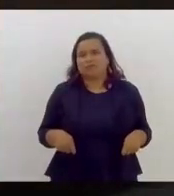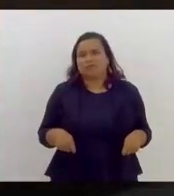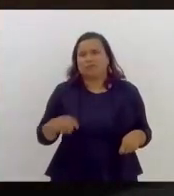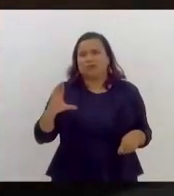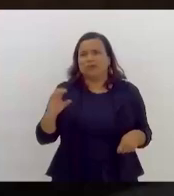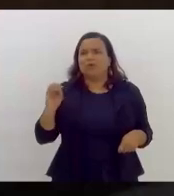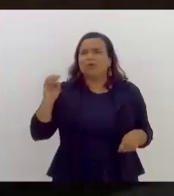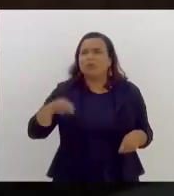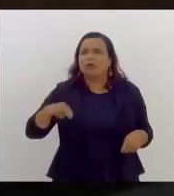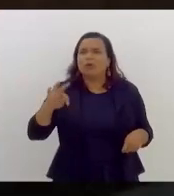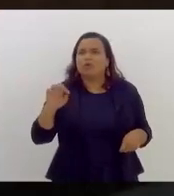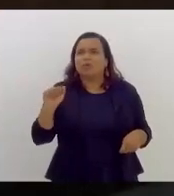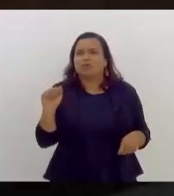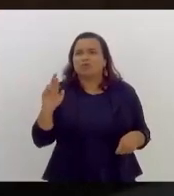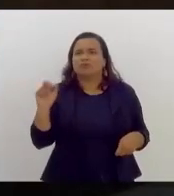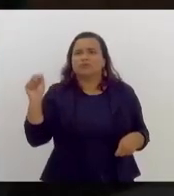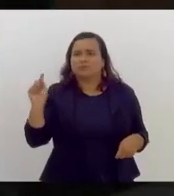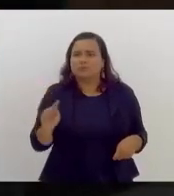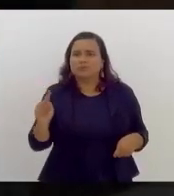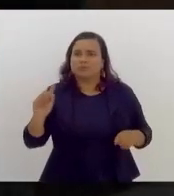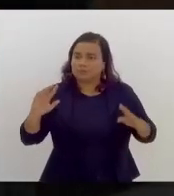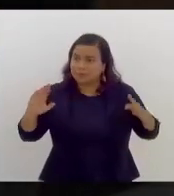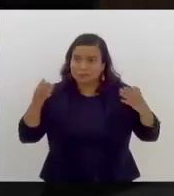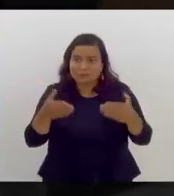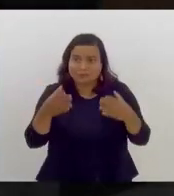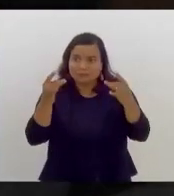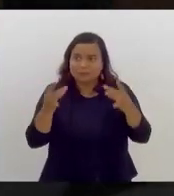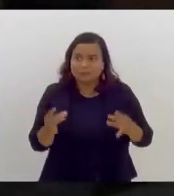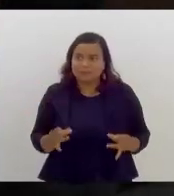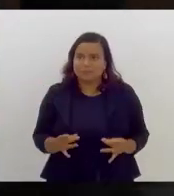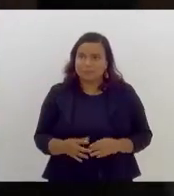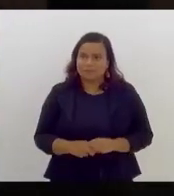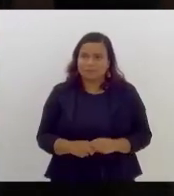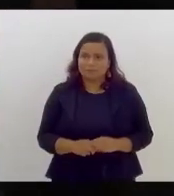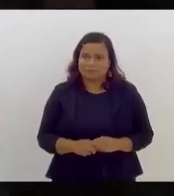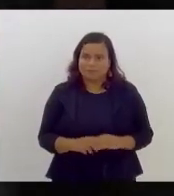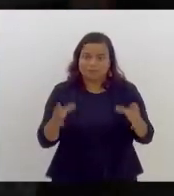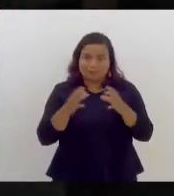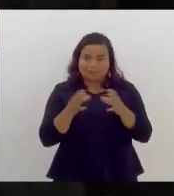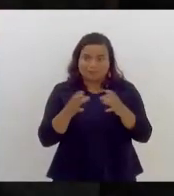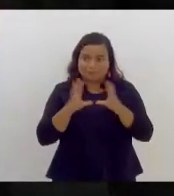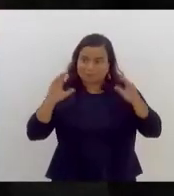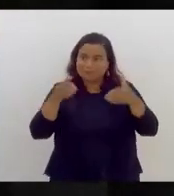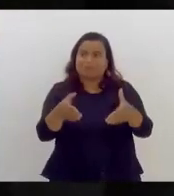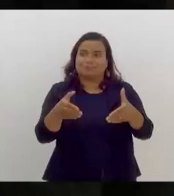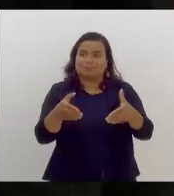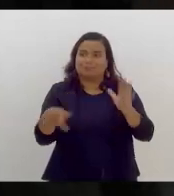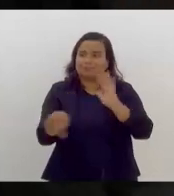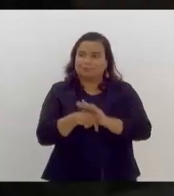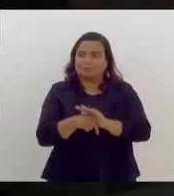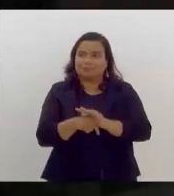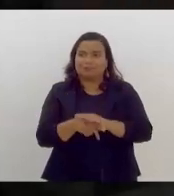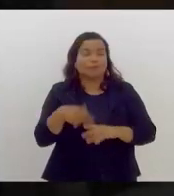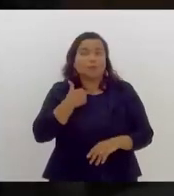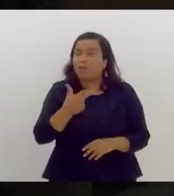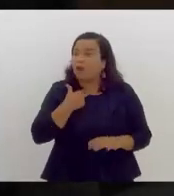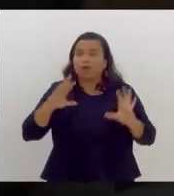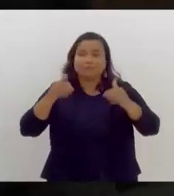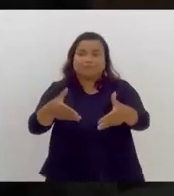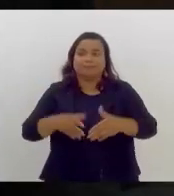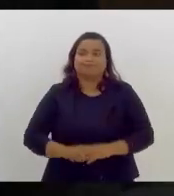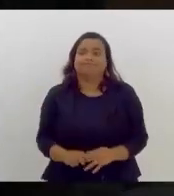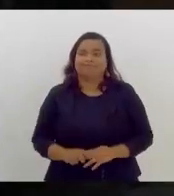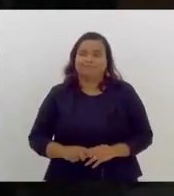Contará exclusivamente. Isso. Com equipe exclusiva. Não pode ser exclusivo para